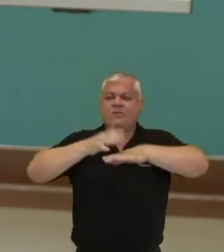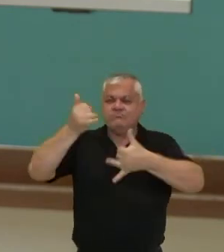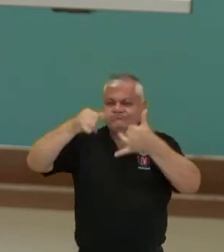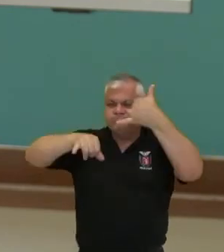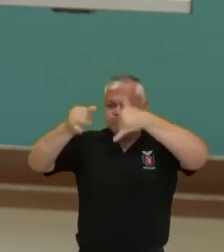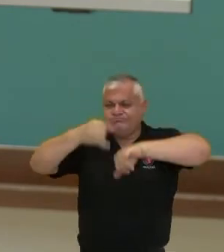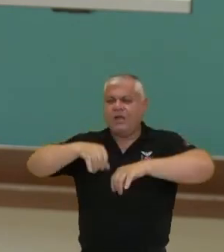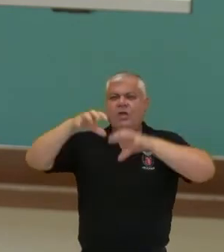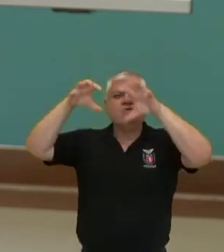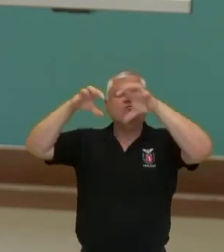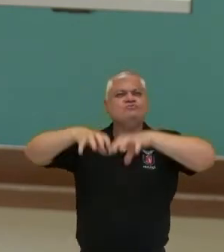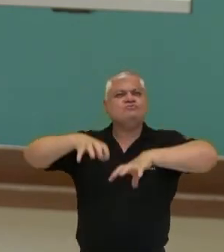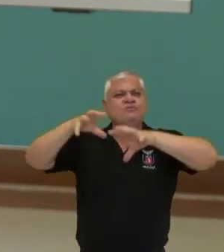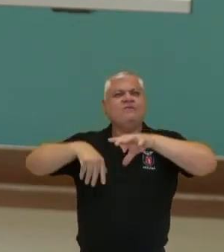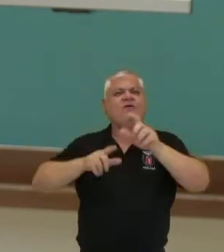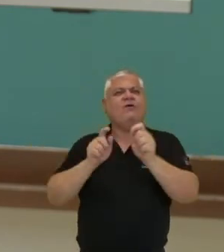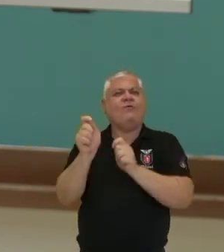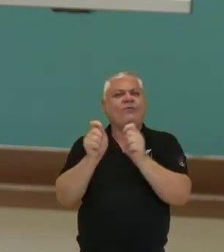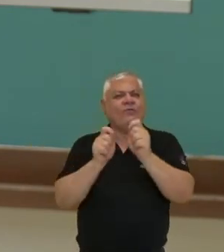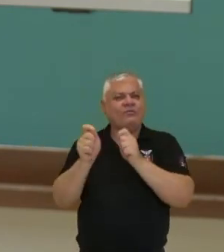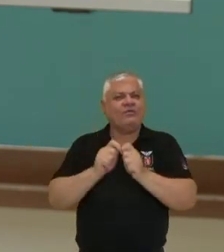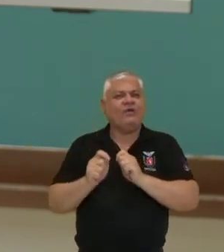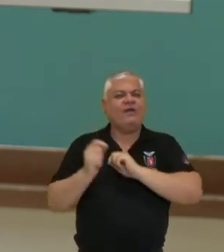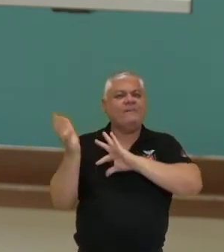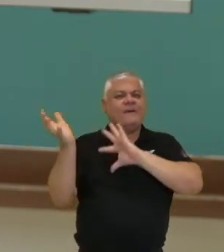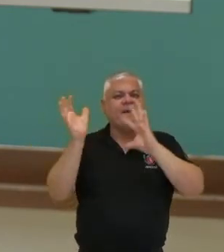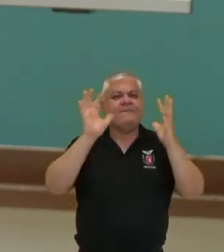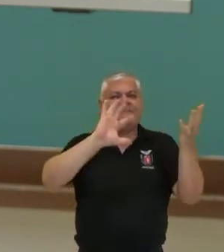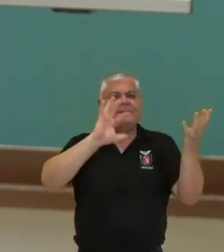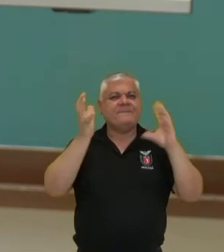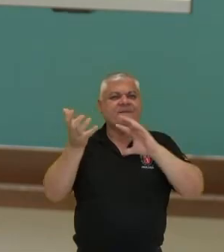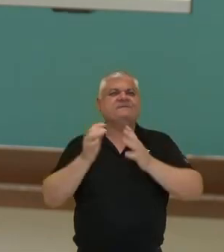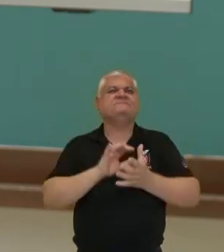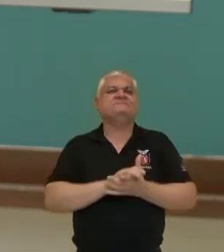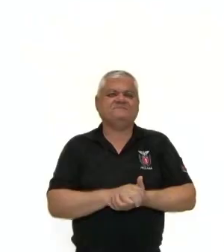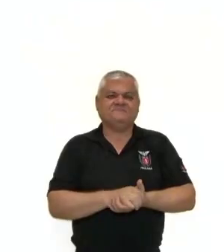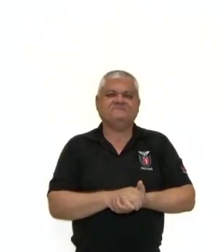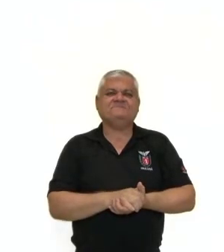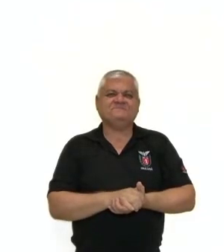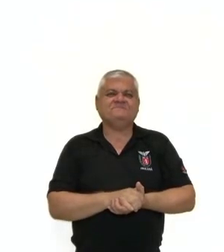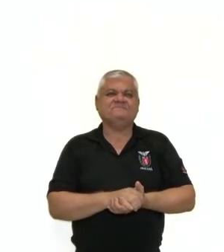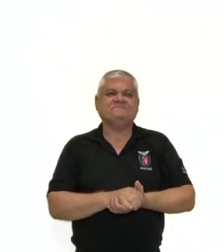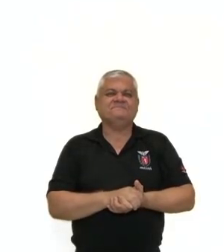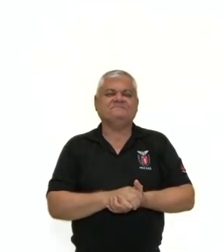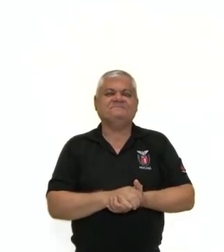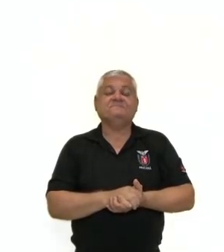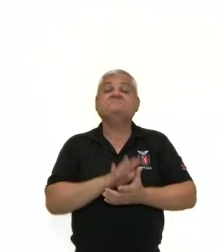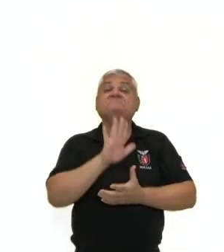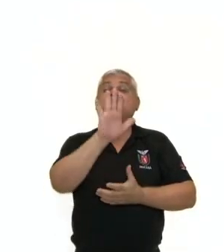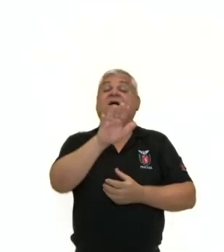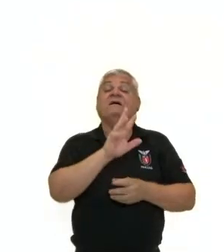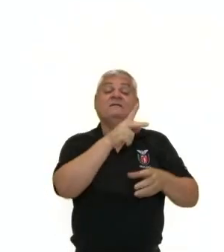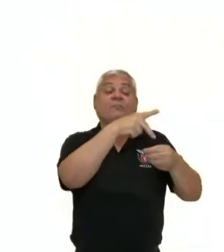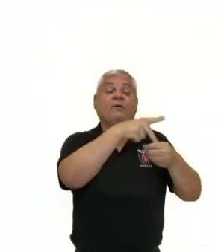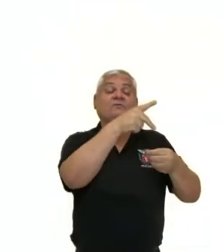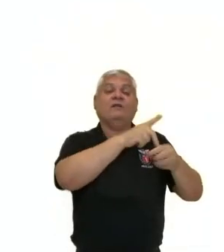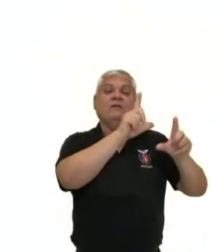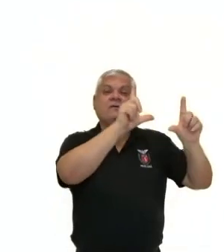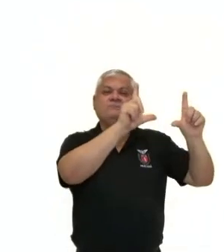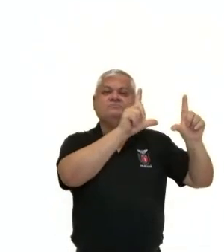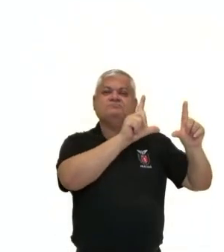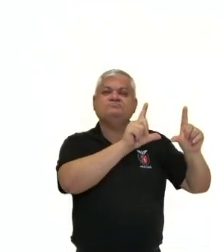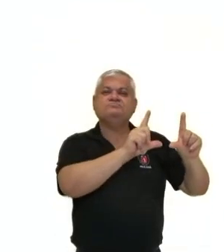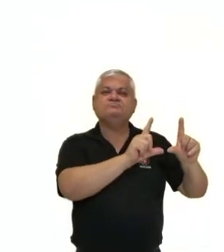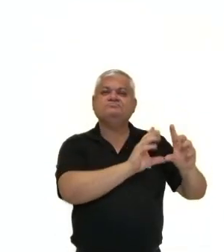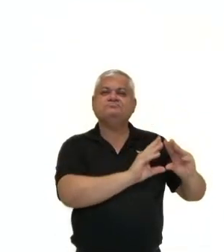até mesmo controlar o microclima E aí bom e quando o petróleo acabar o que deve ser